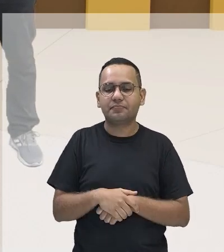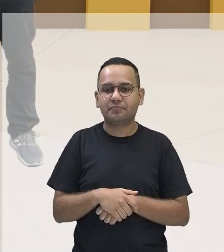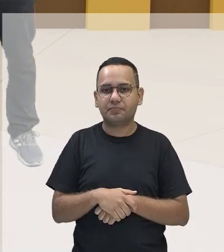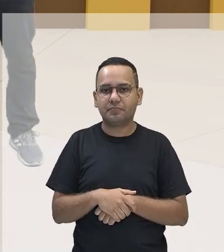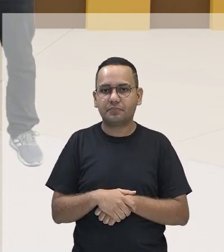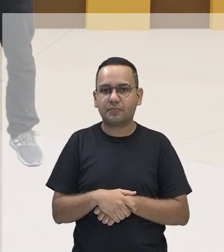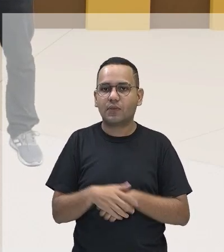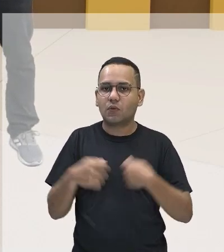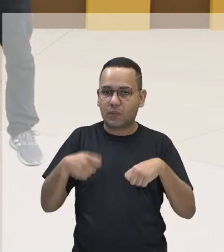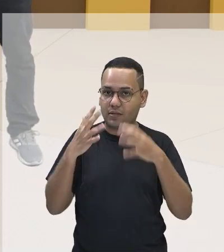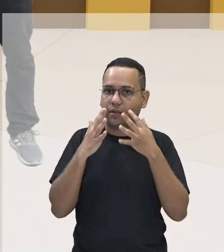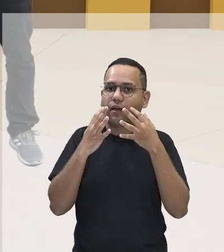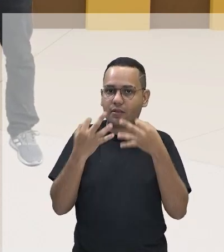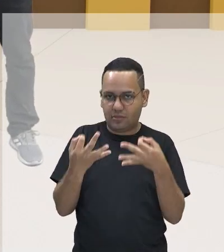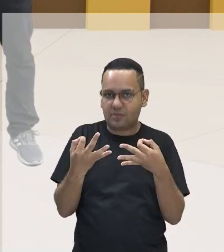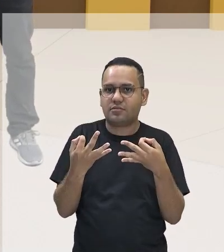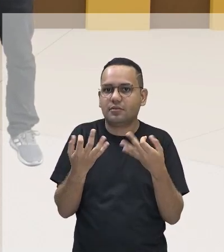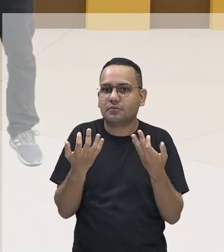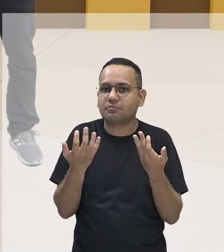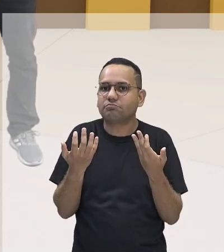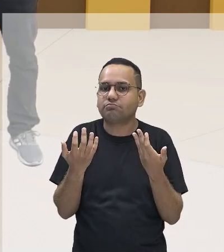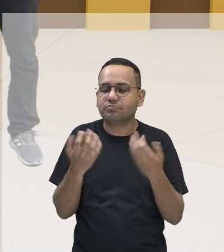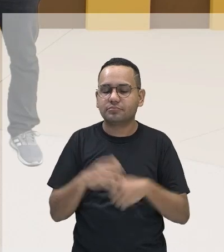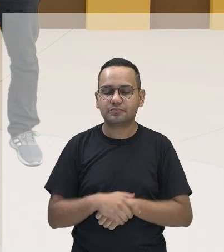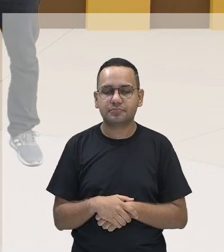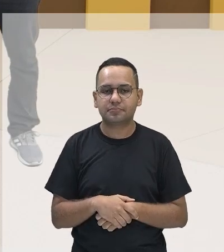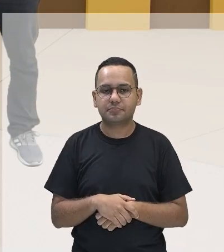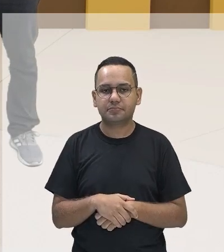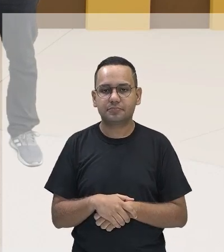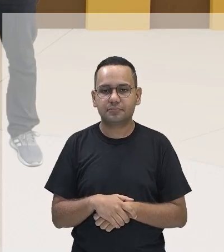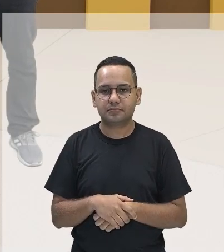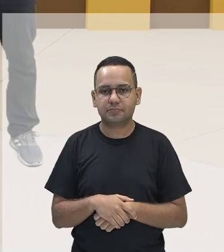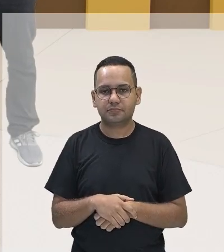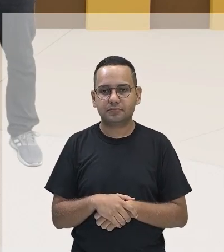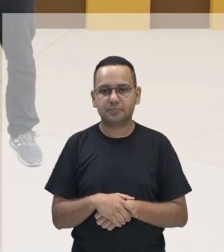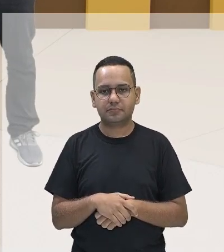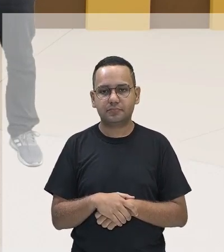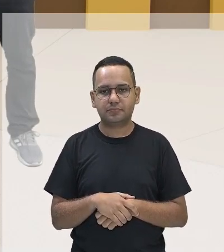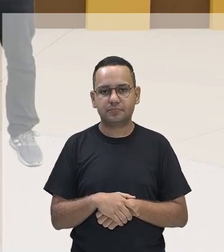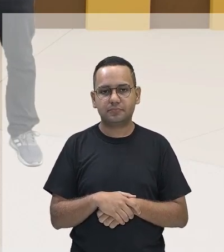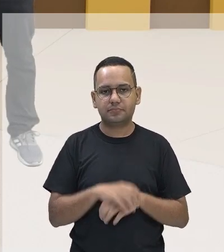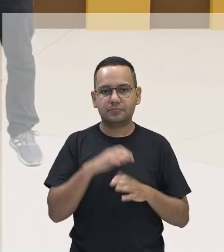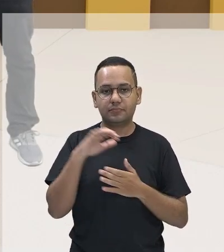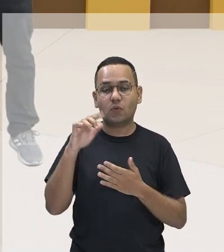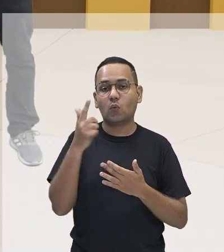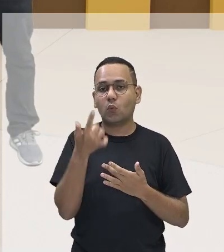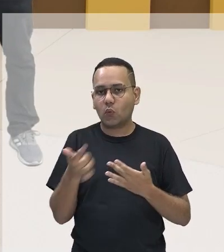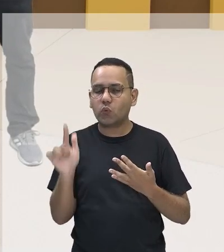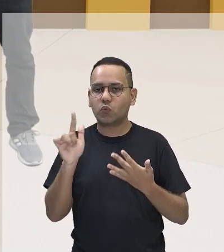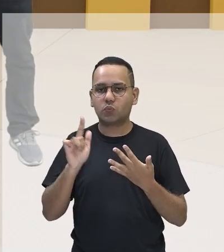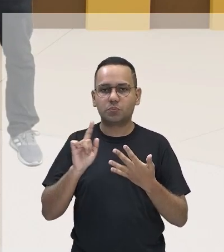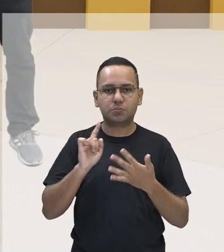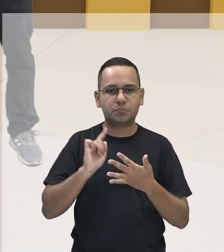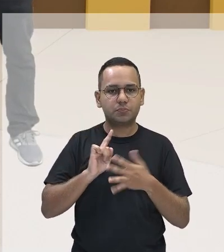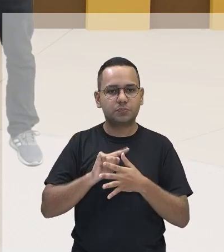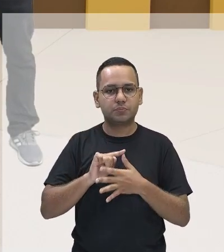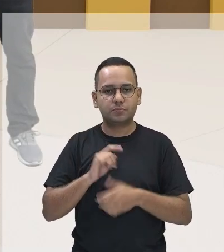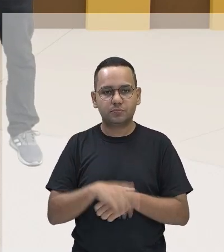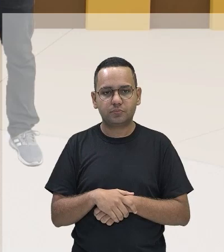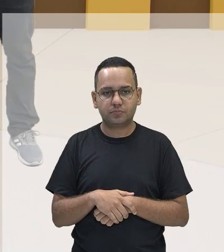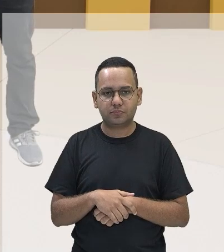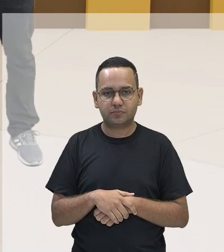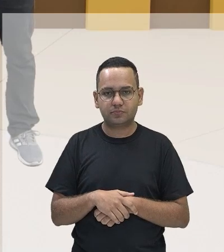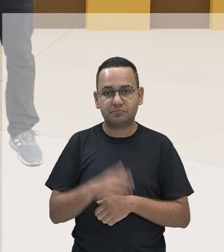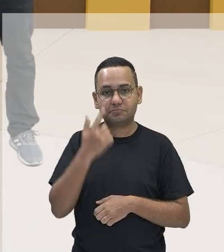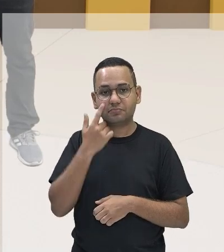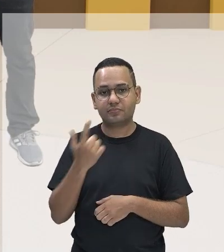com os seus objetos de desejo. Isso aí, né? Vamos aí ao nosso próximo vilão, entretenimento. Olha aí,